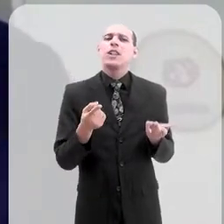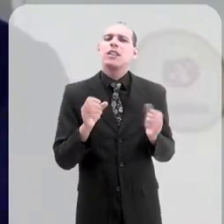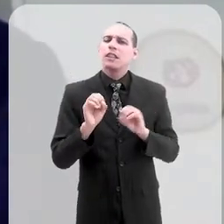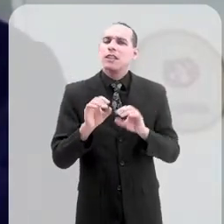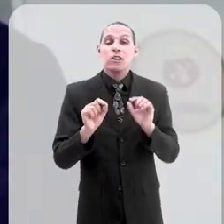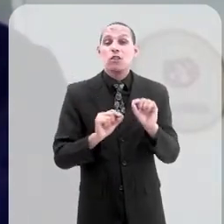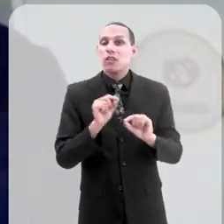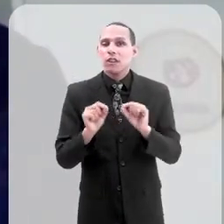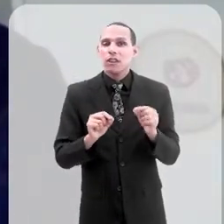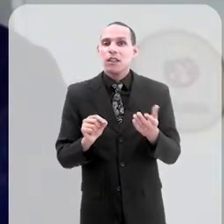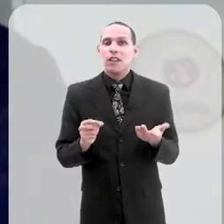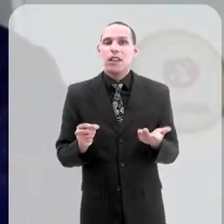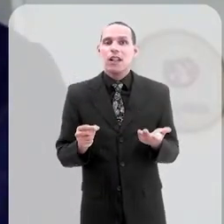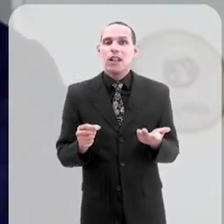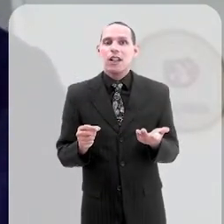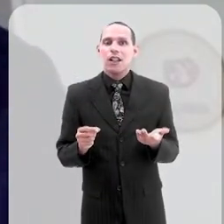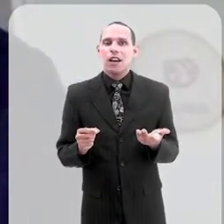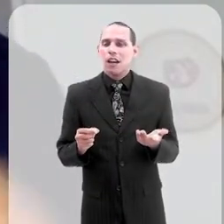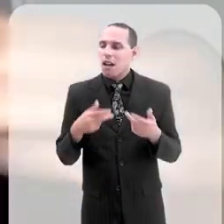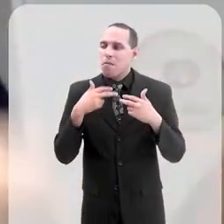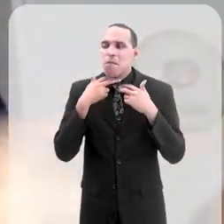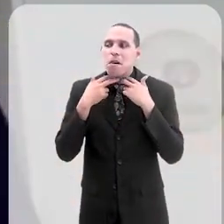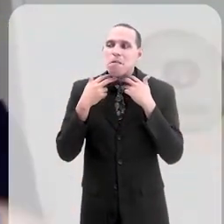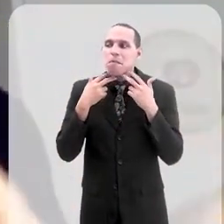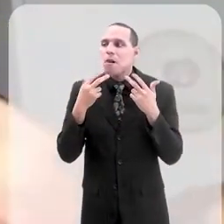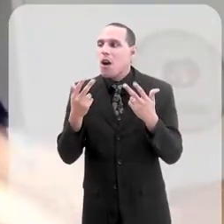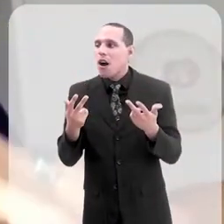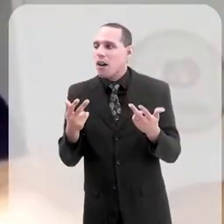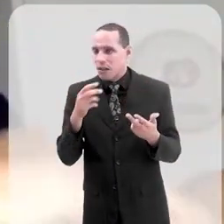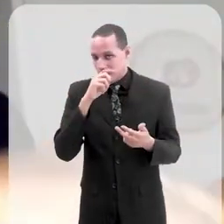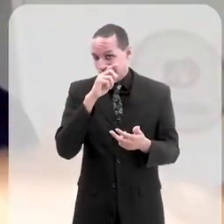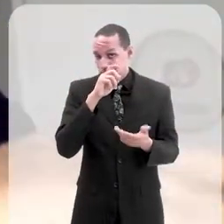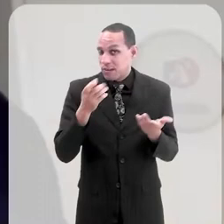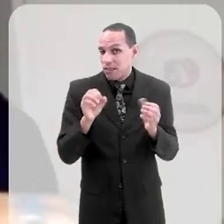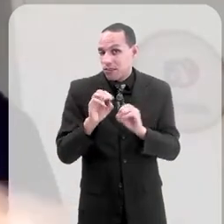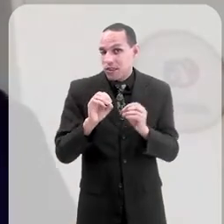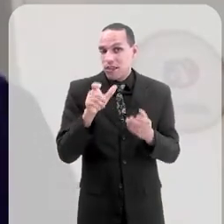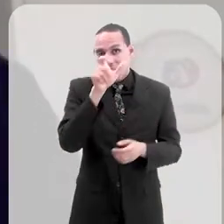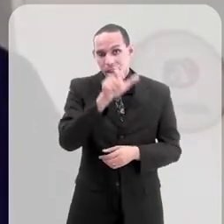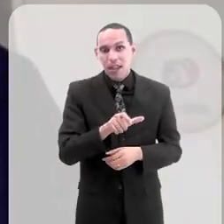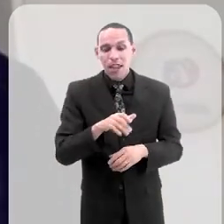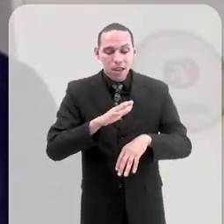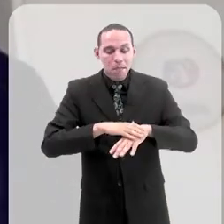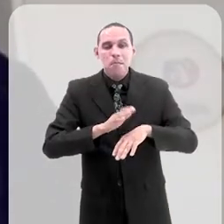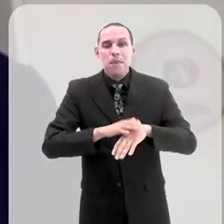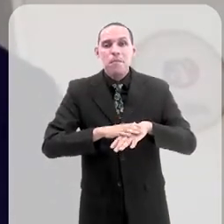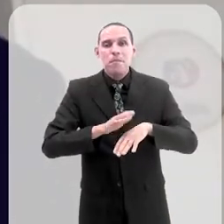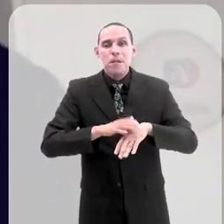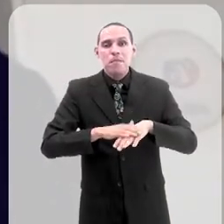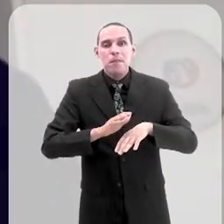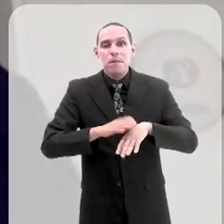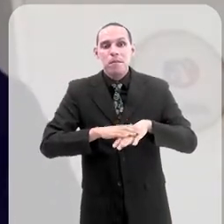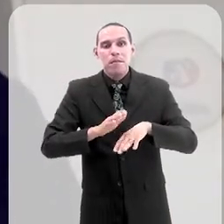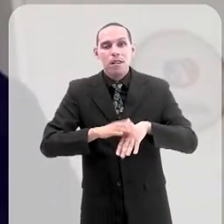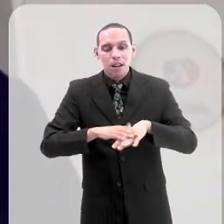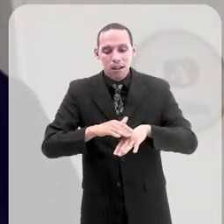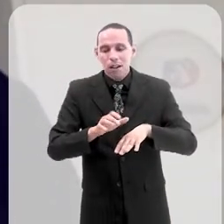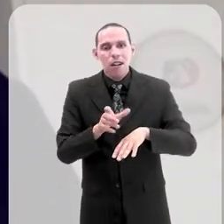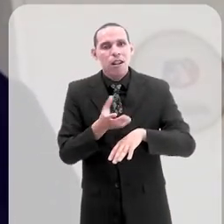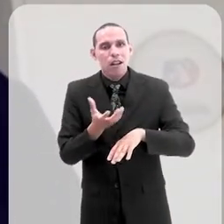ele? Ai, estava ensinando sons. Ela falou: e por que que você não ensinou ele a bater a mãozinha e mostrar que queria fazer